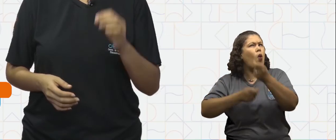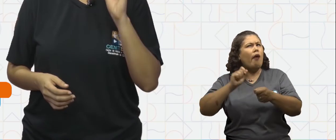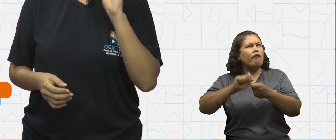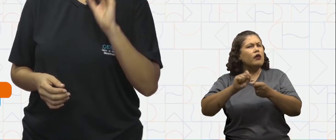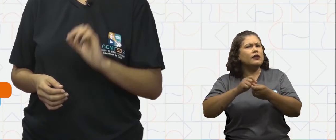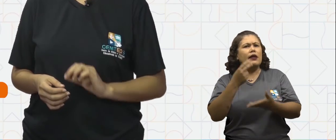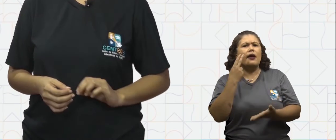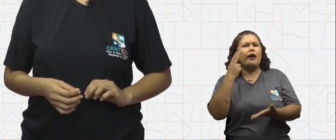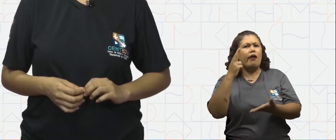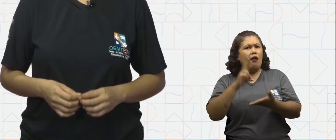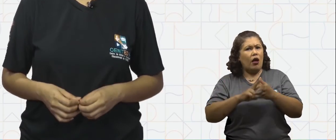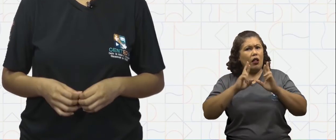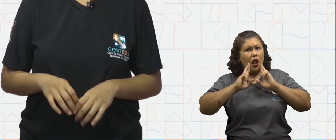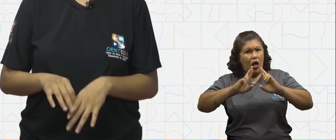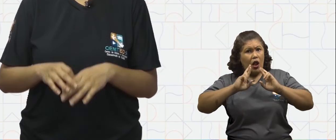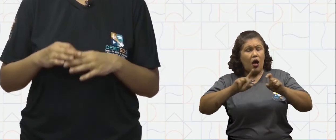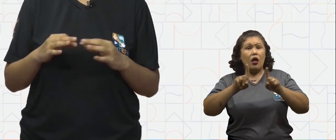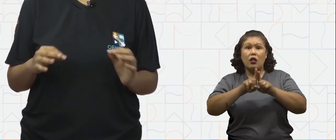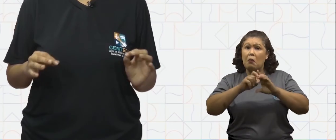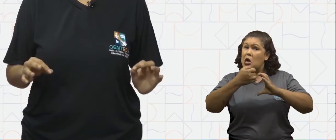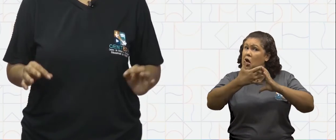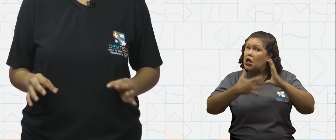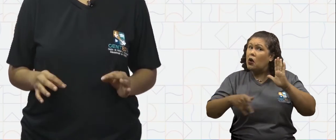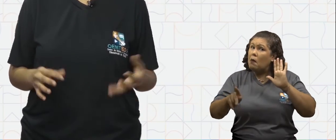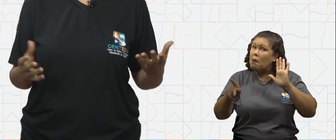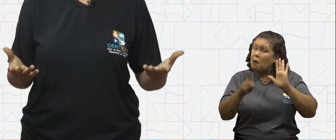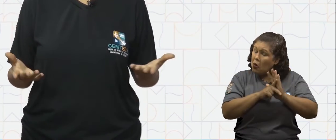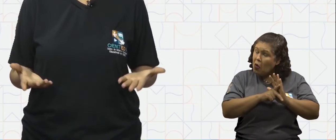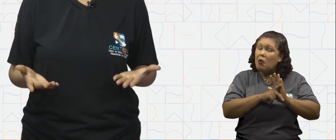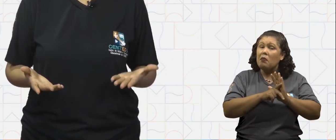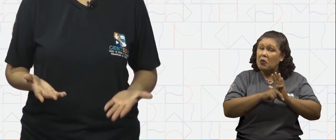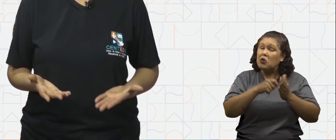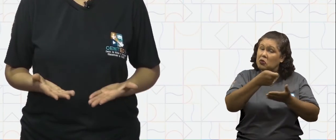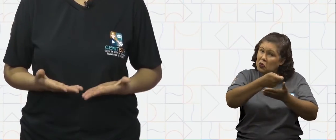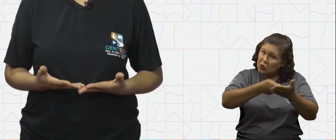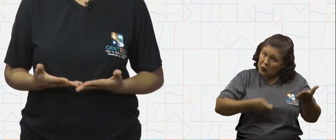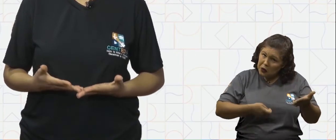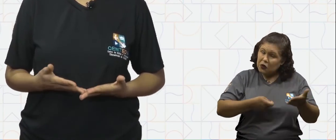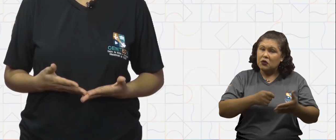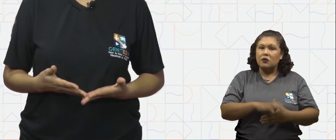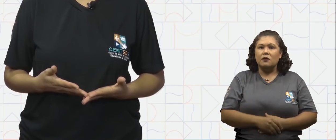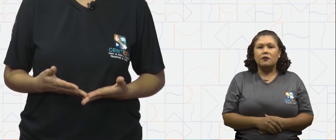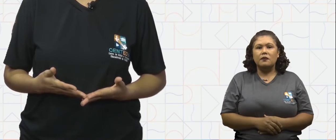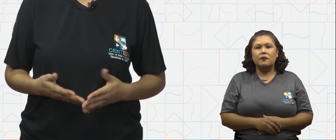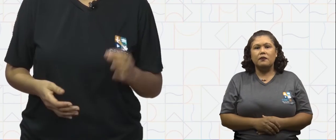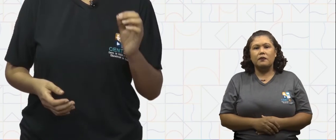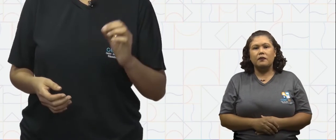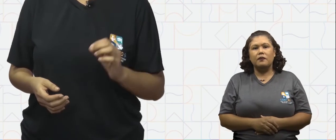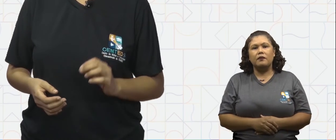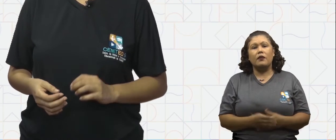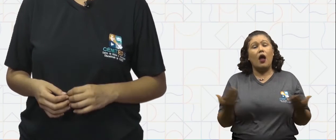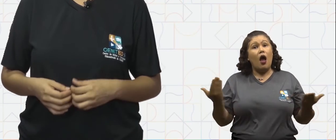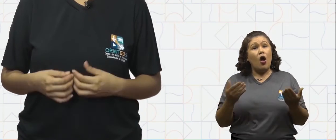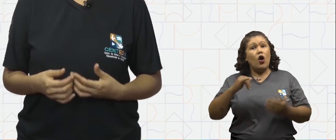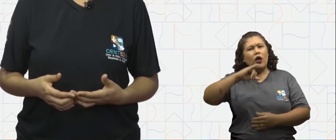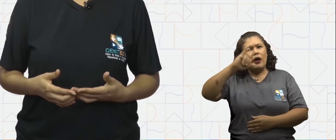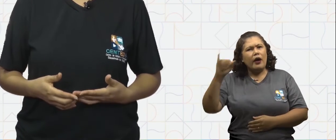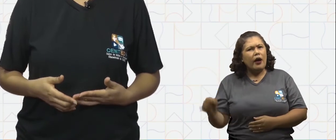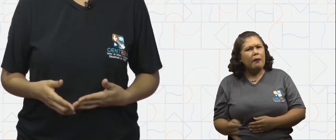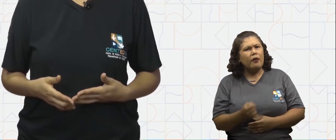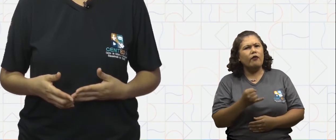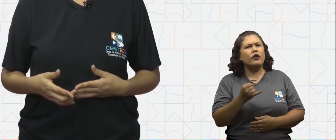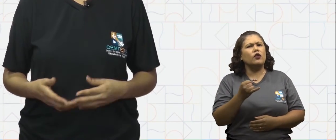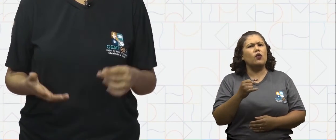reclamação e as características que são importantíssimas na hora de produzir esse tipo de carta. Aproveitamos que os